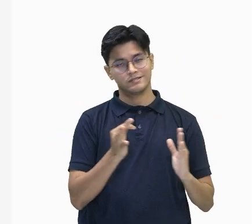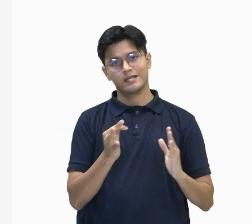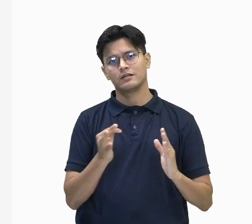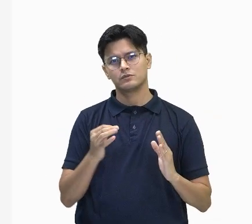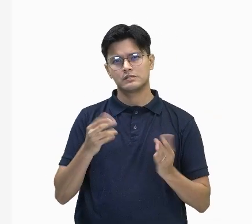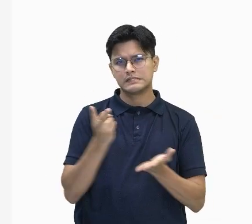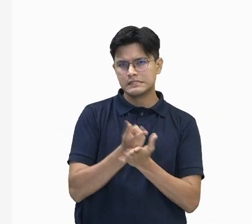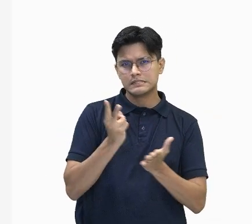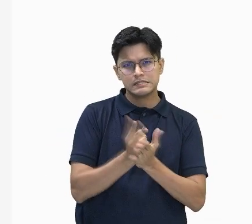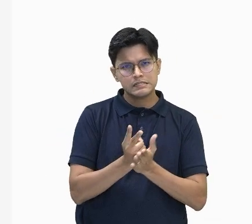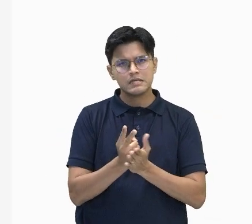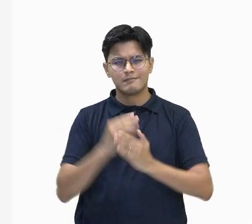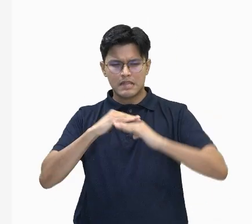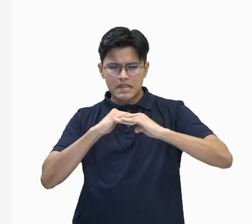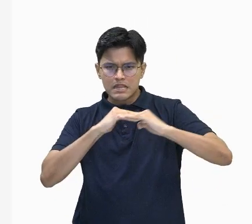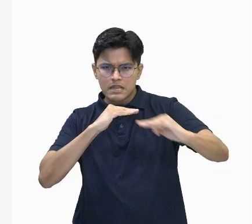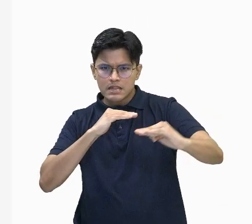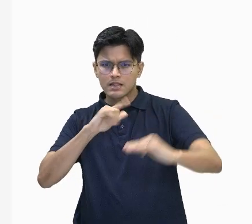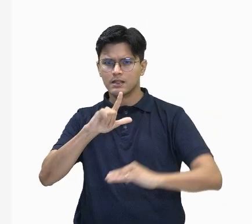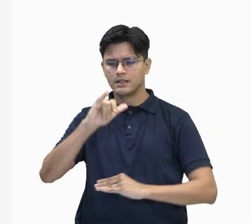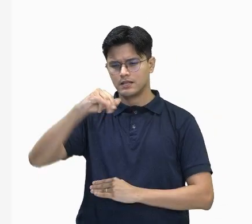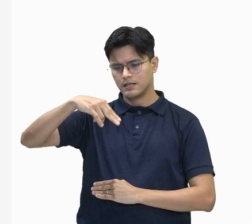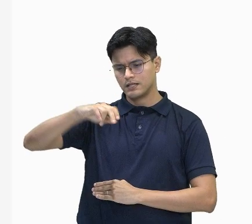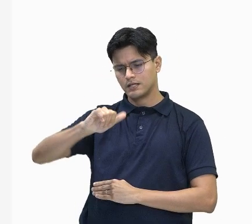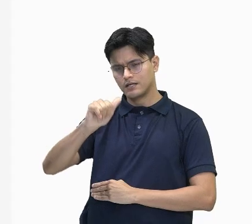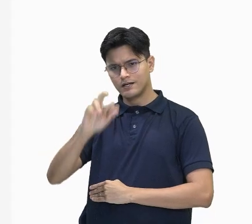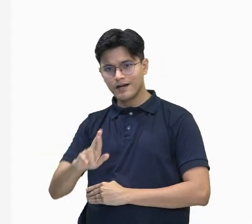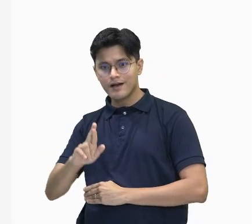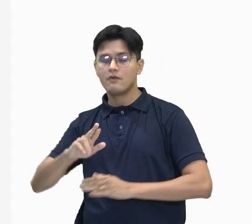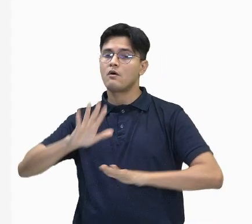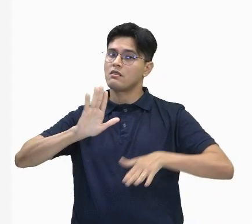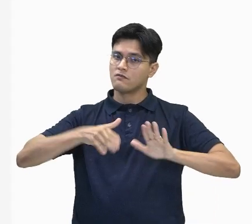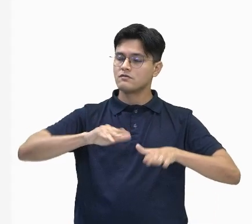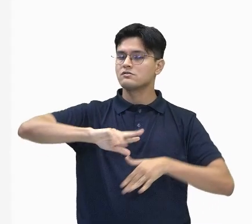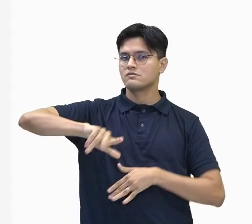também. Temos o espaço,